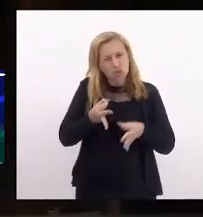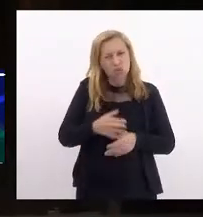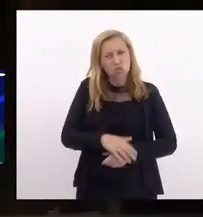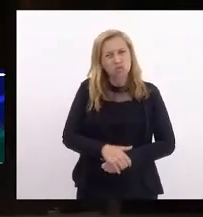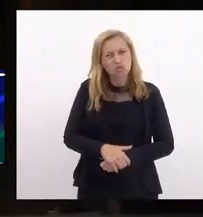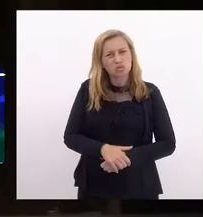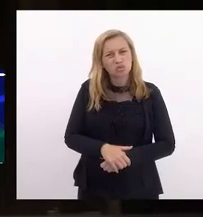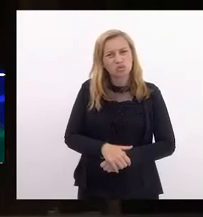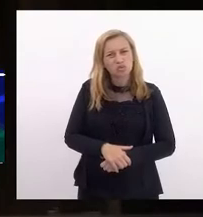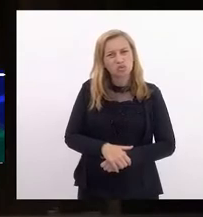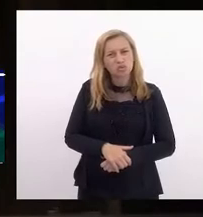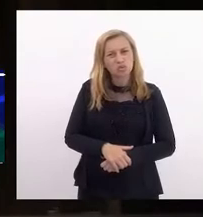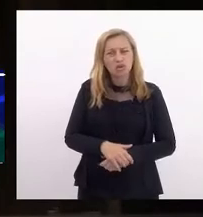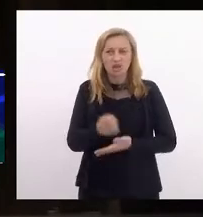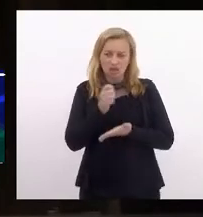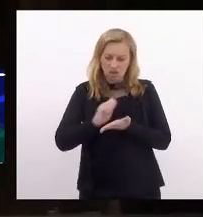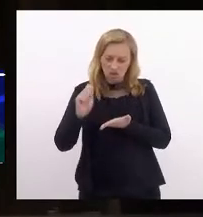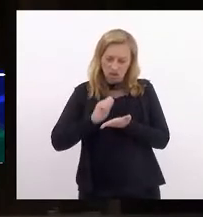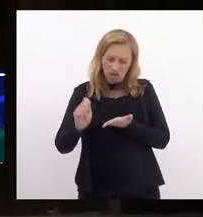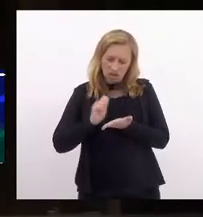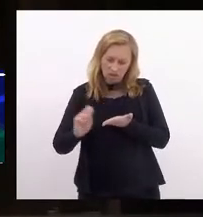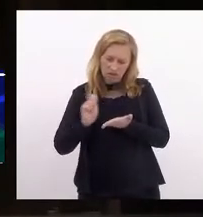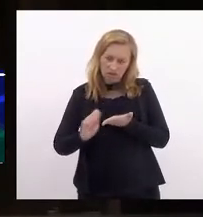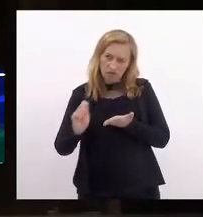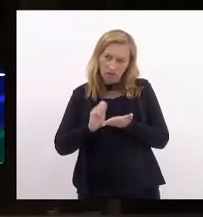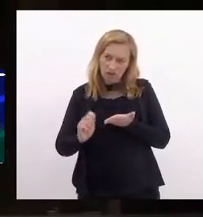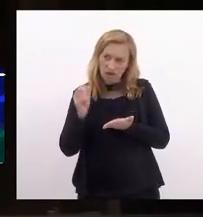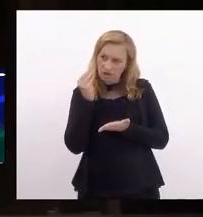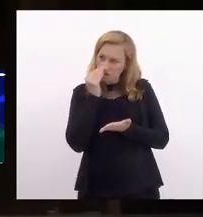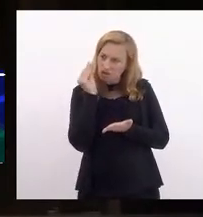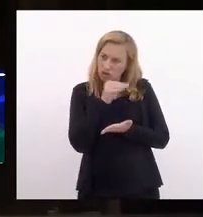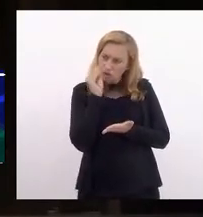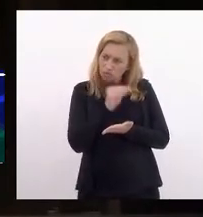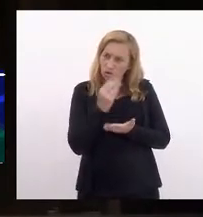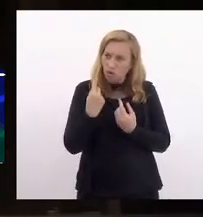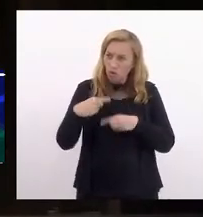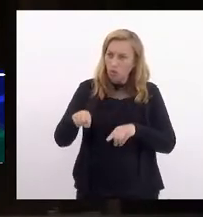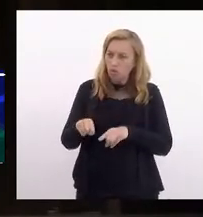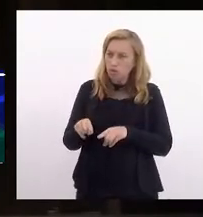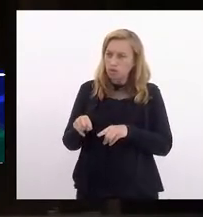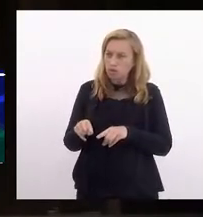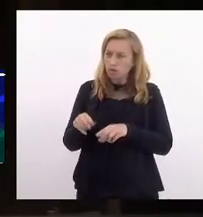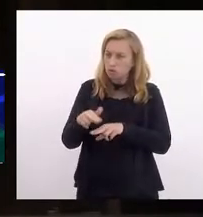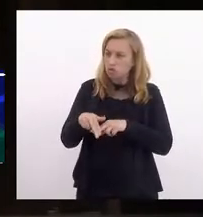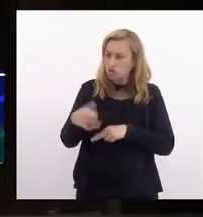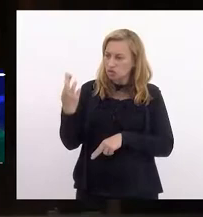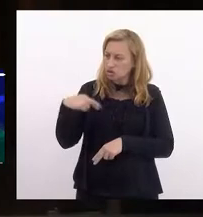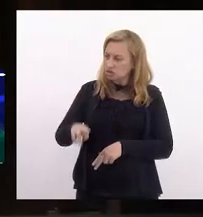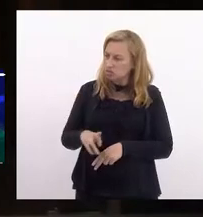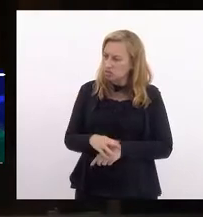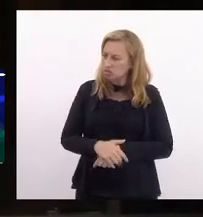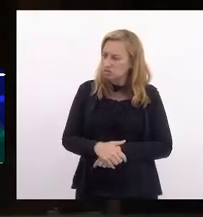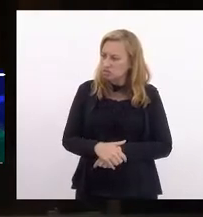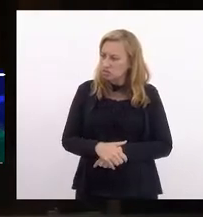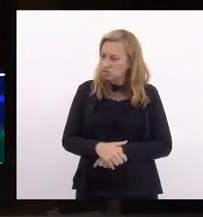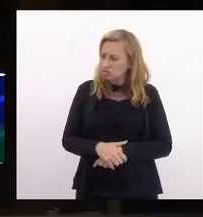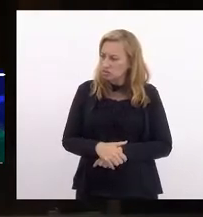justo escrever ofensas pessoais contra alguém por razões religiosas